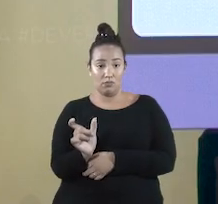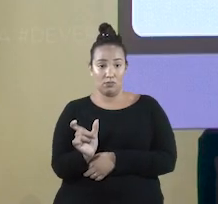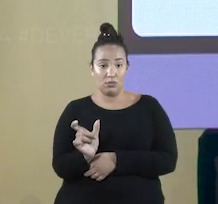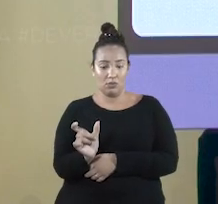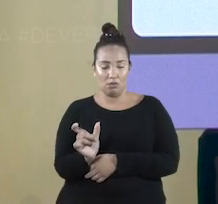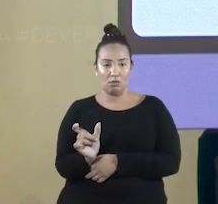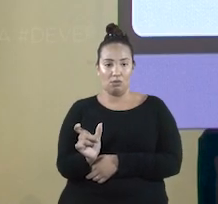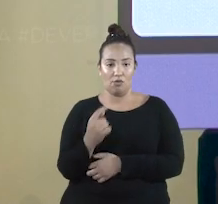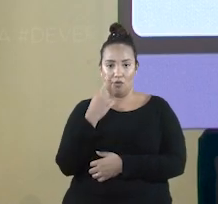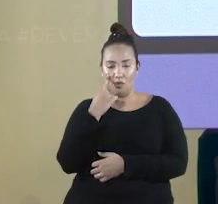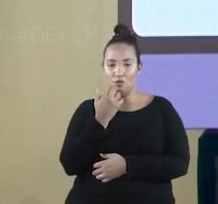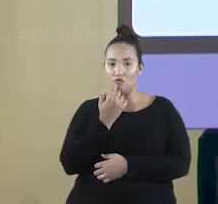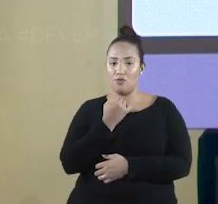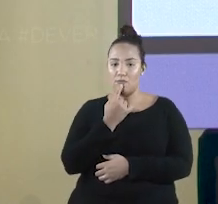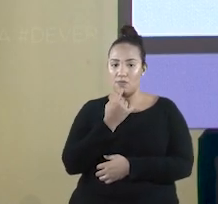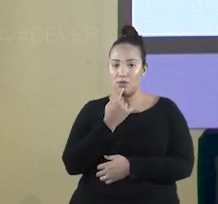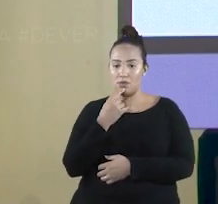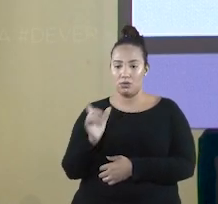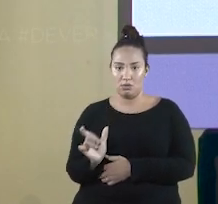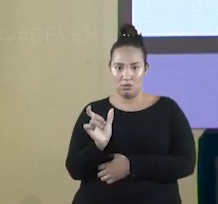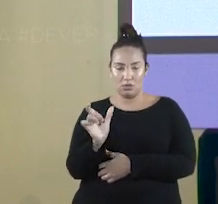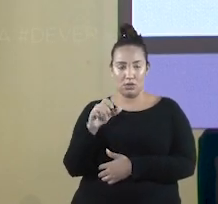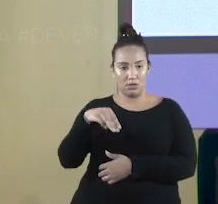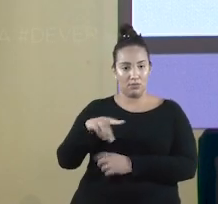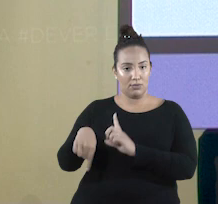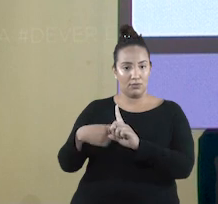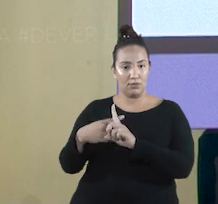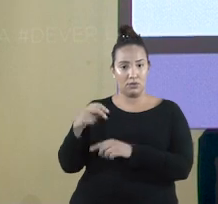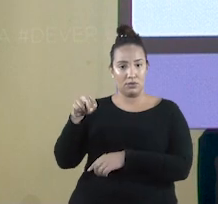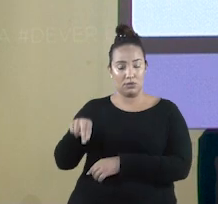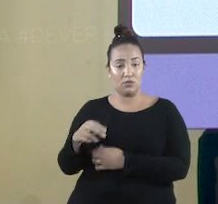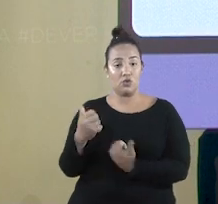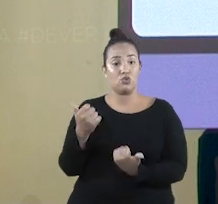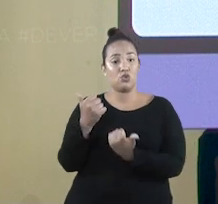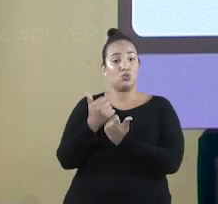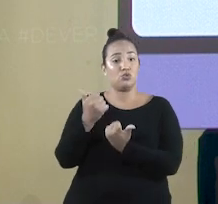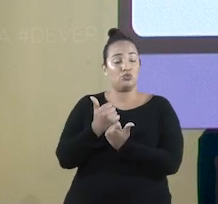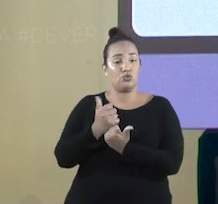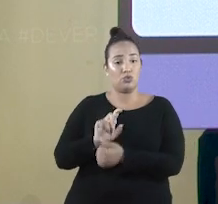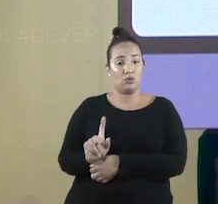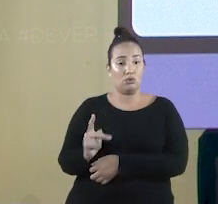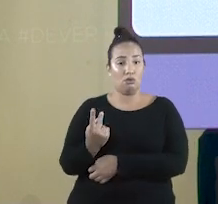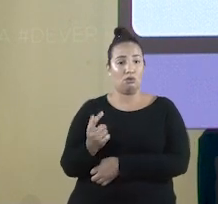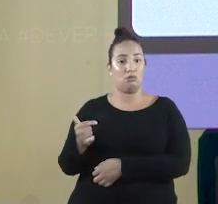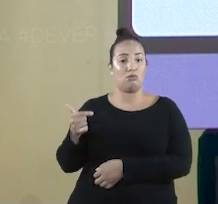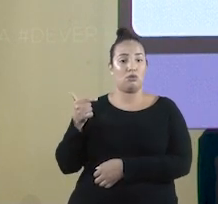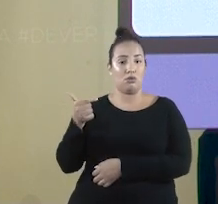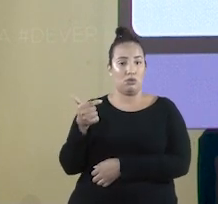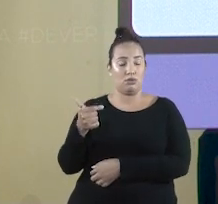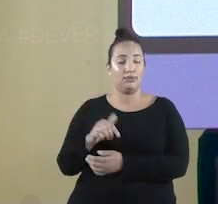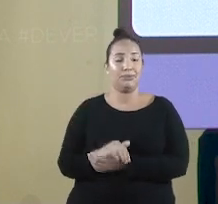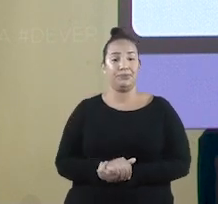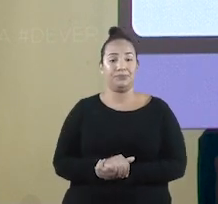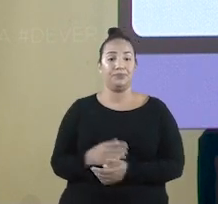veja bem, vamos pegar essa parte, que é m vezes n, e substituir por